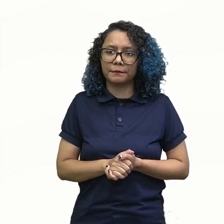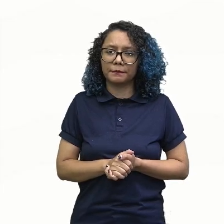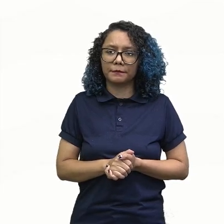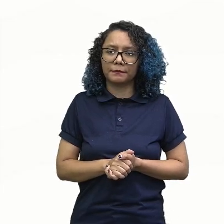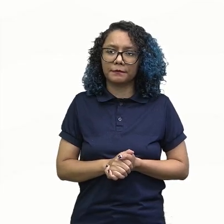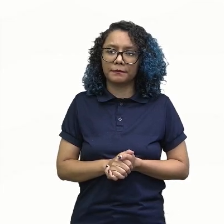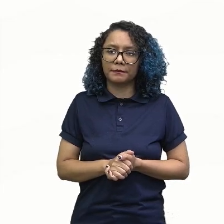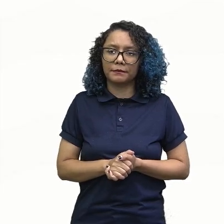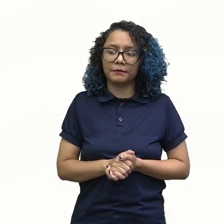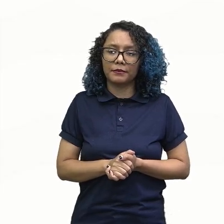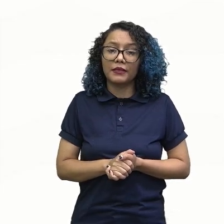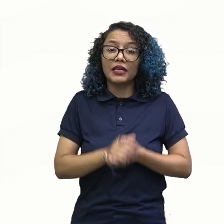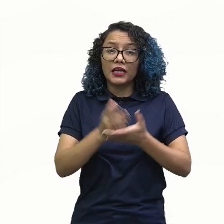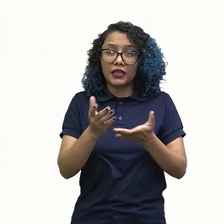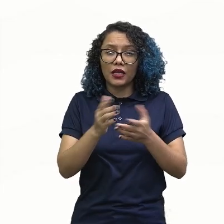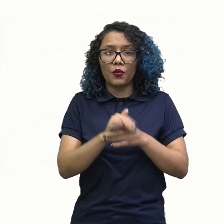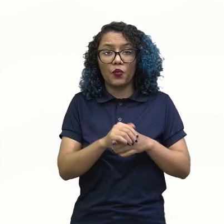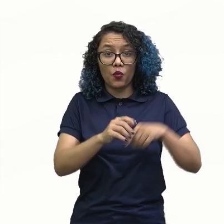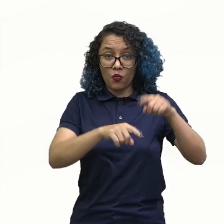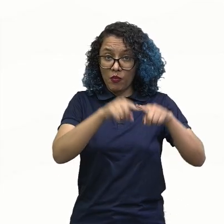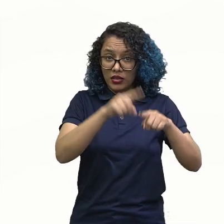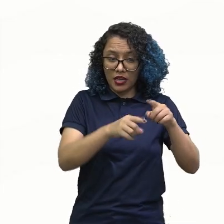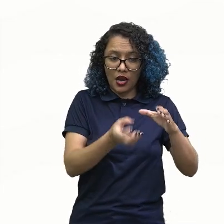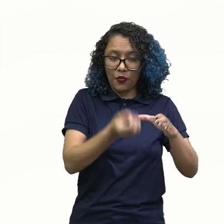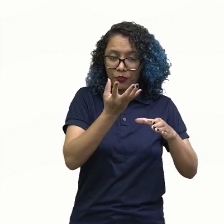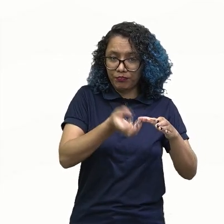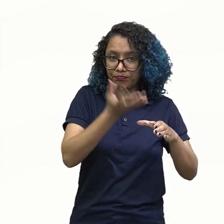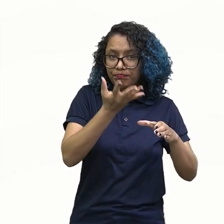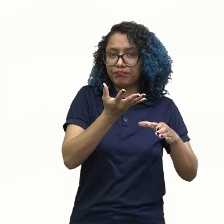Para os geradores elétricos, você